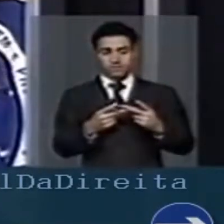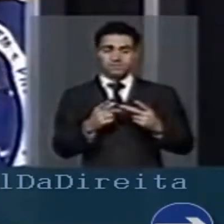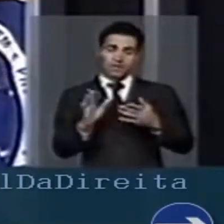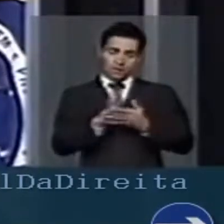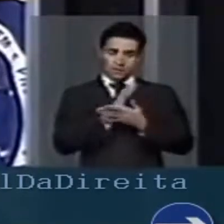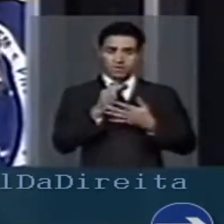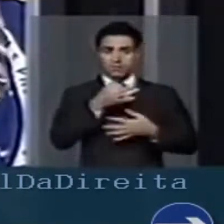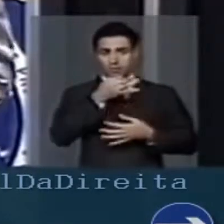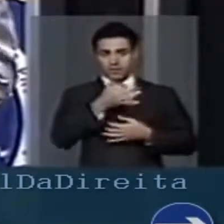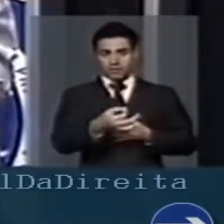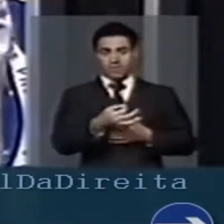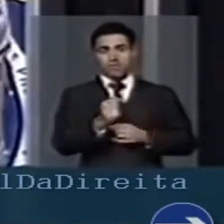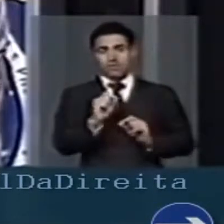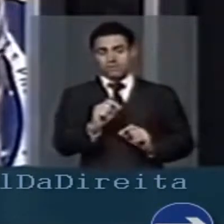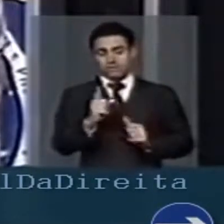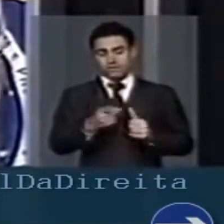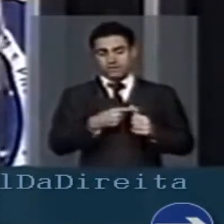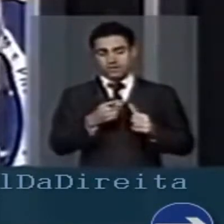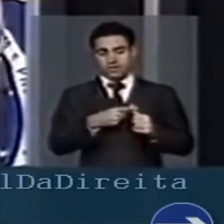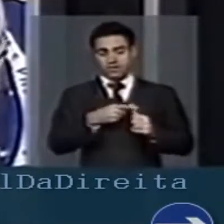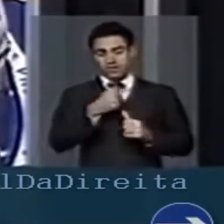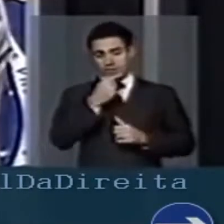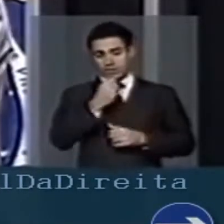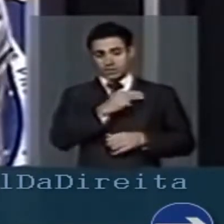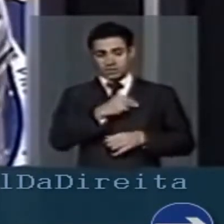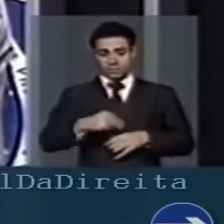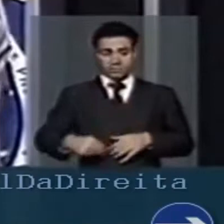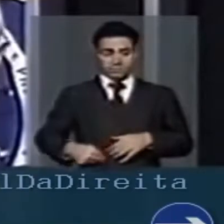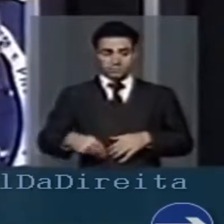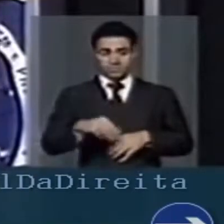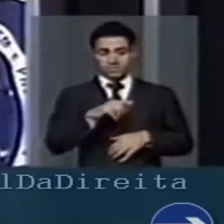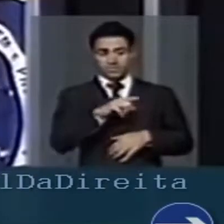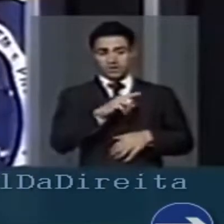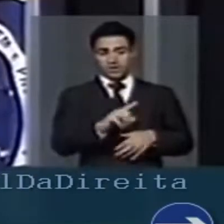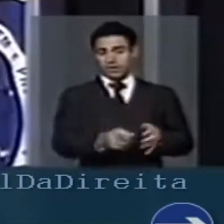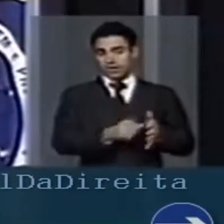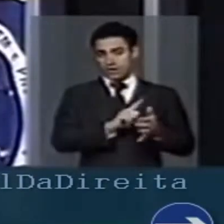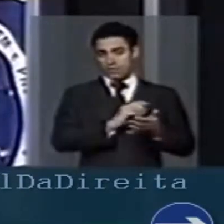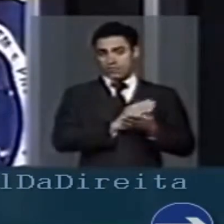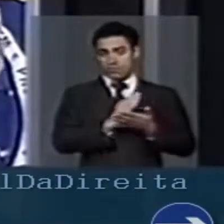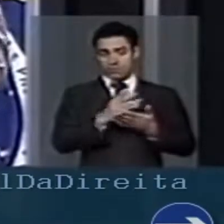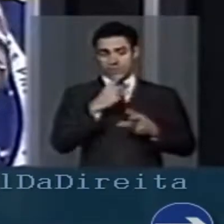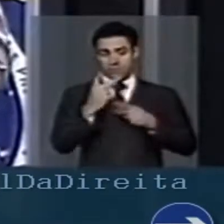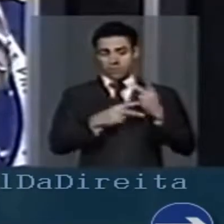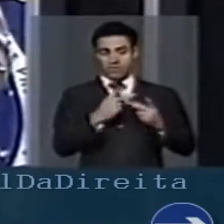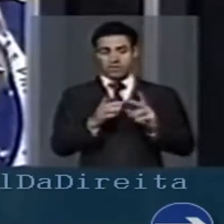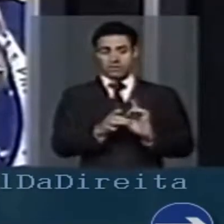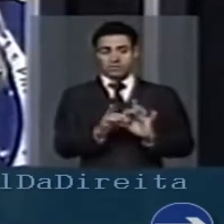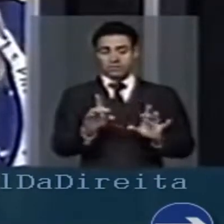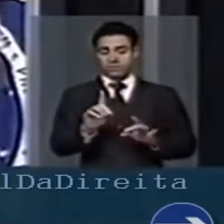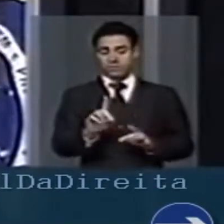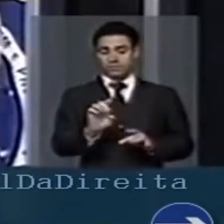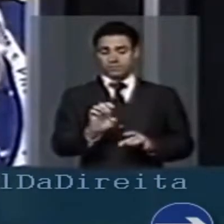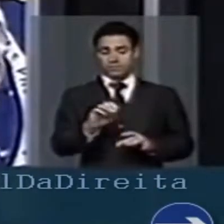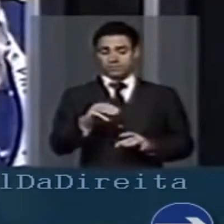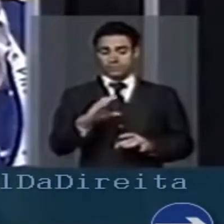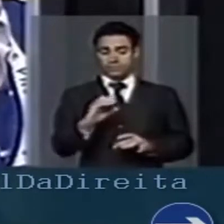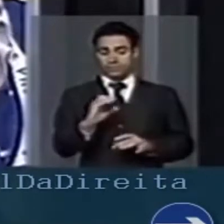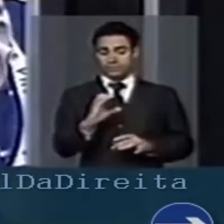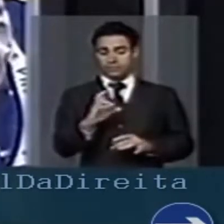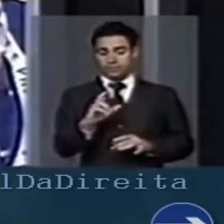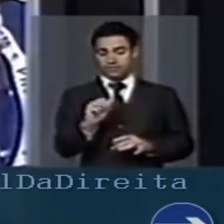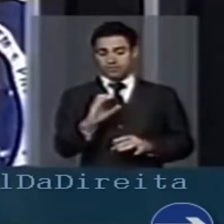objeções. Primeiro, o ministro falou em sua fala inicial da democracia em Cuba, senhor